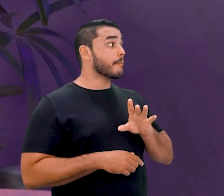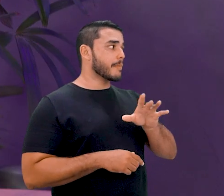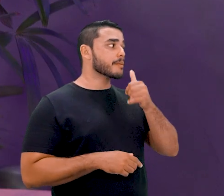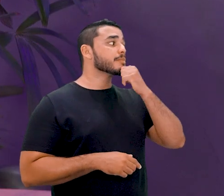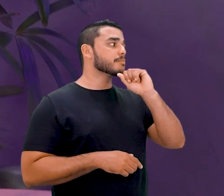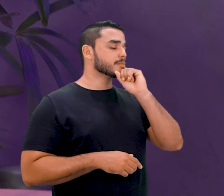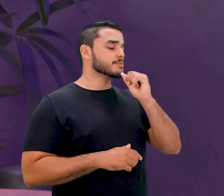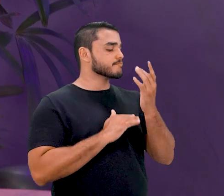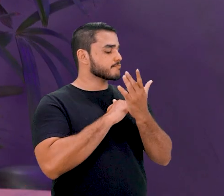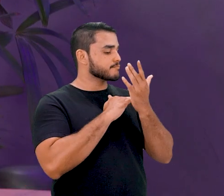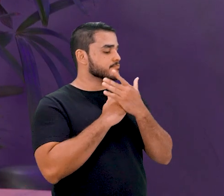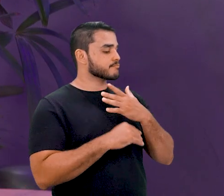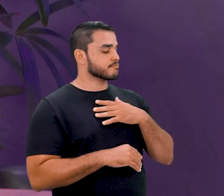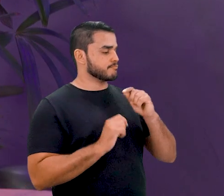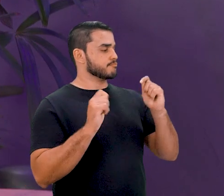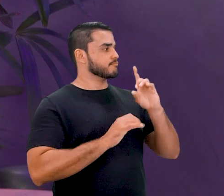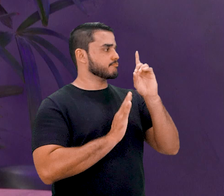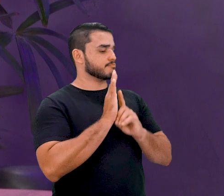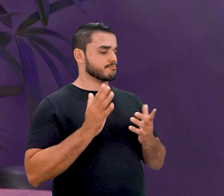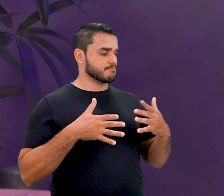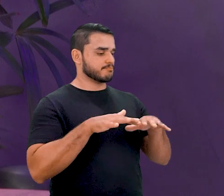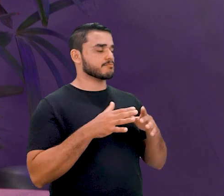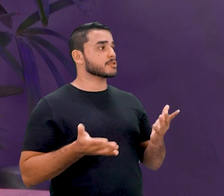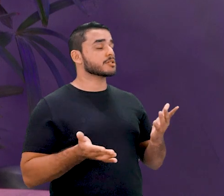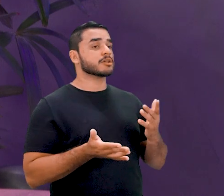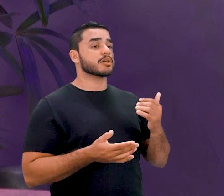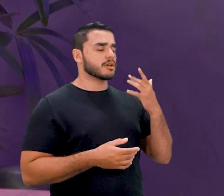nessa sociedade de forma digna. Legal. Então, quando todo mundo dizia,